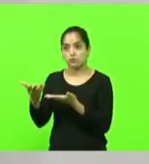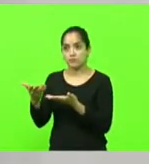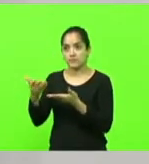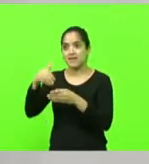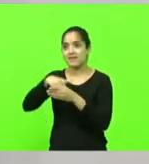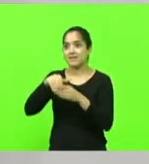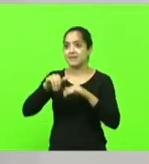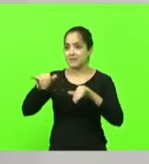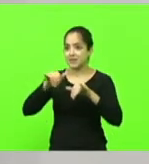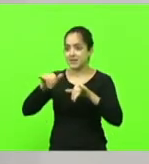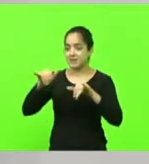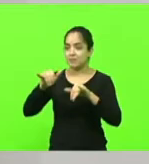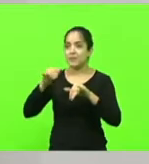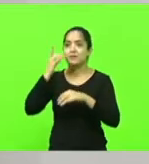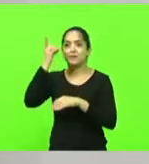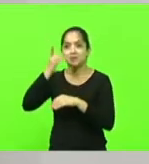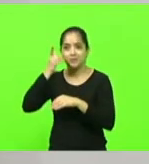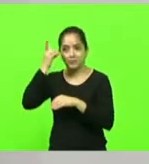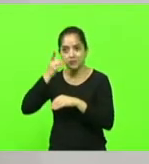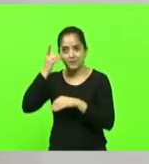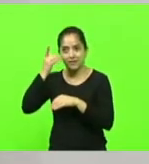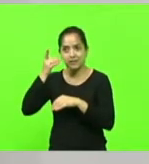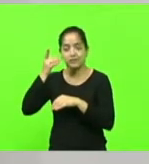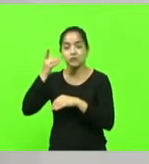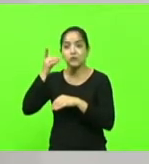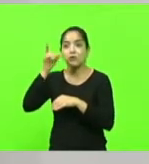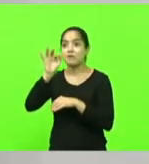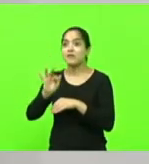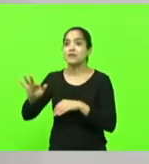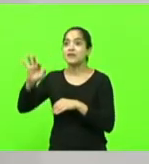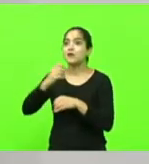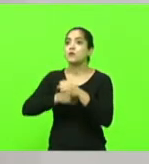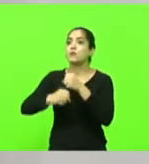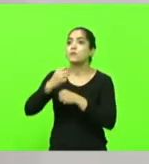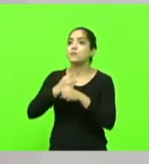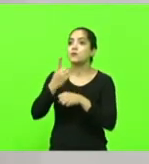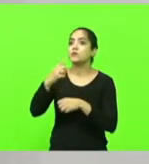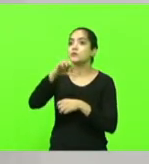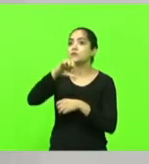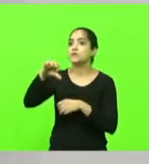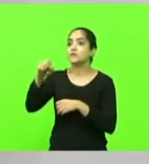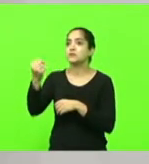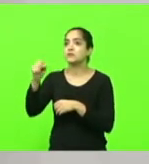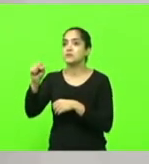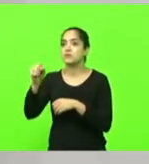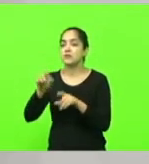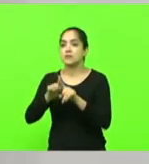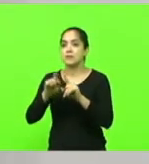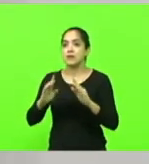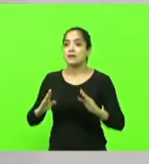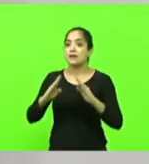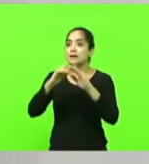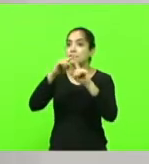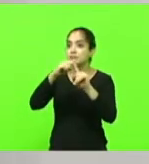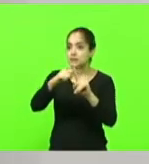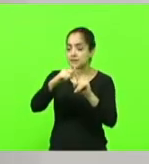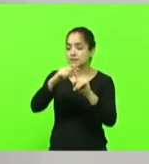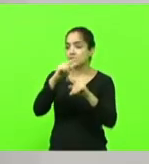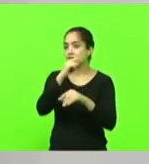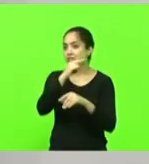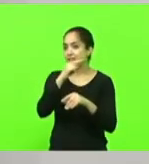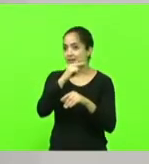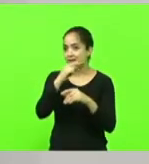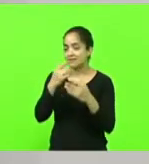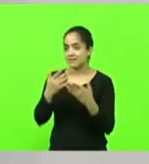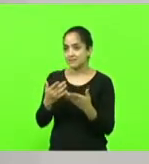a deputado federal, em 98, num inesquecível comício no salão da Igreja Nossa Senhora Rainha da Paz,